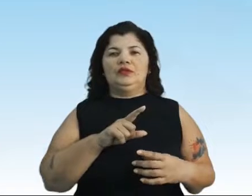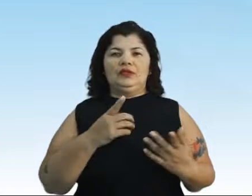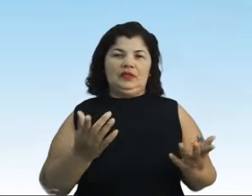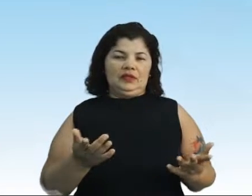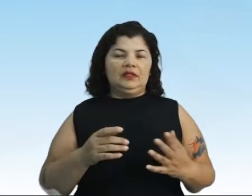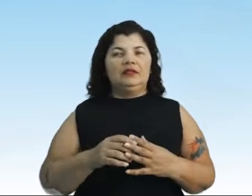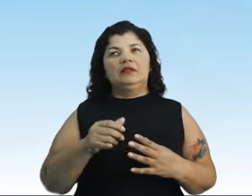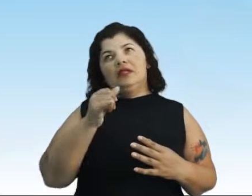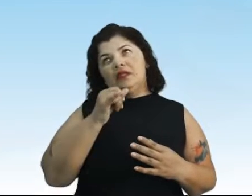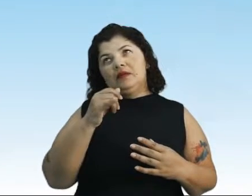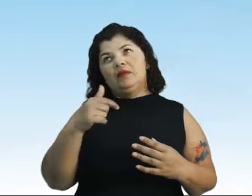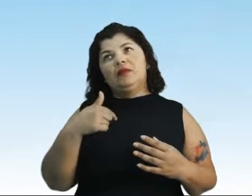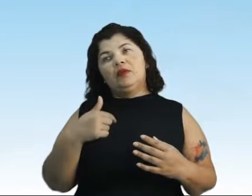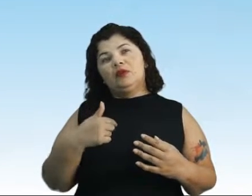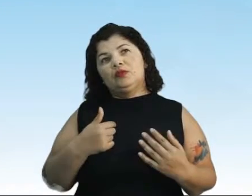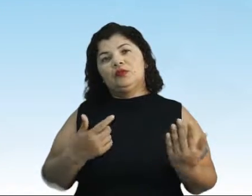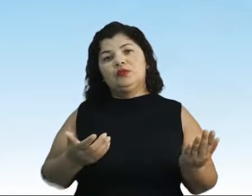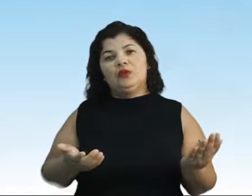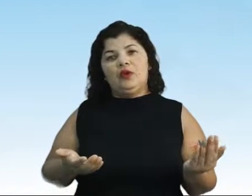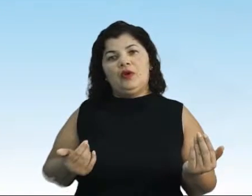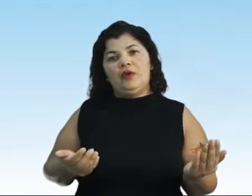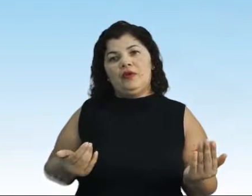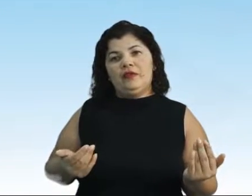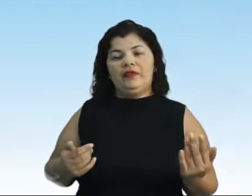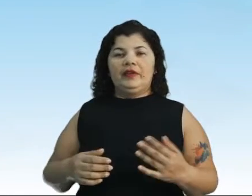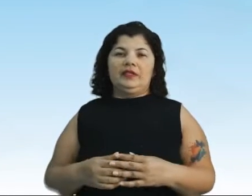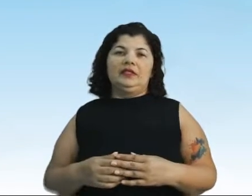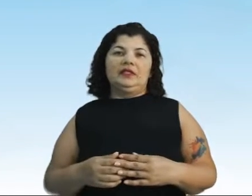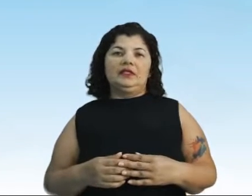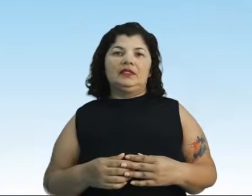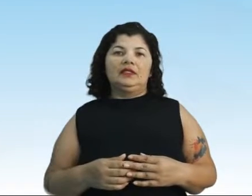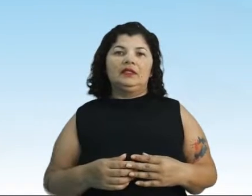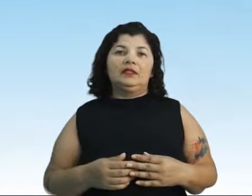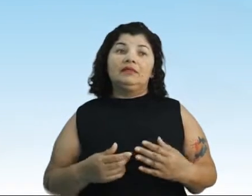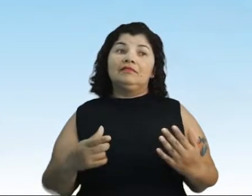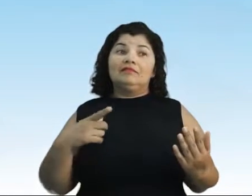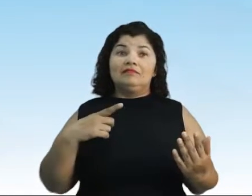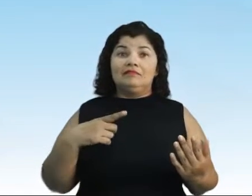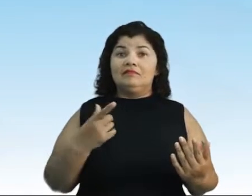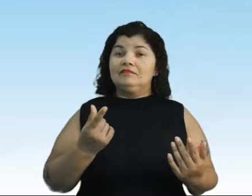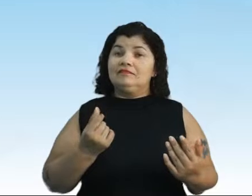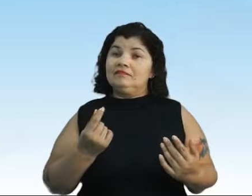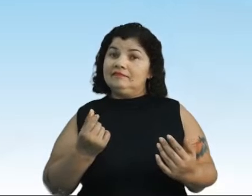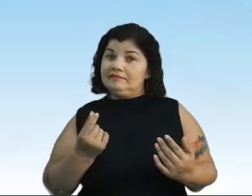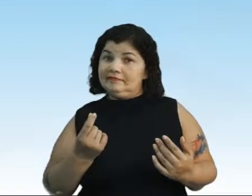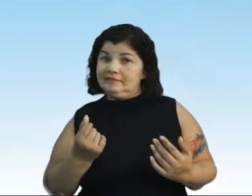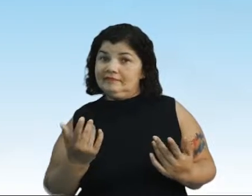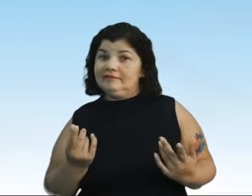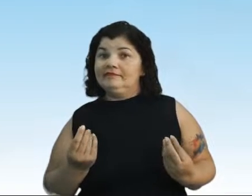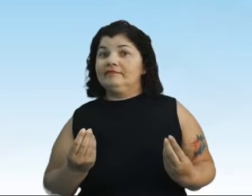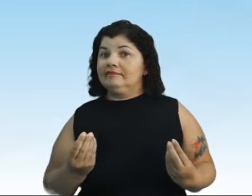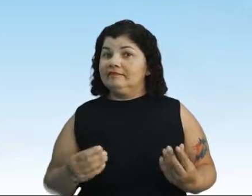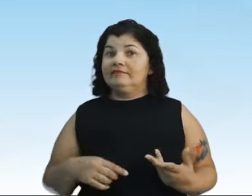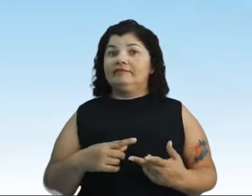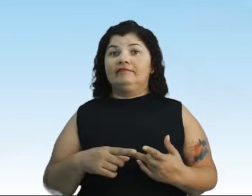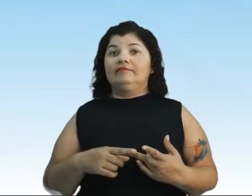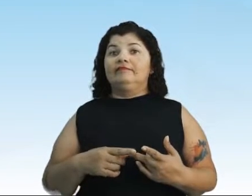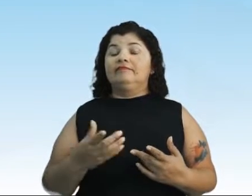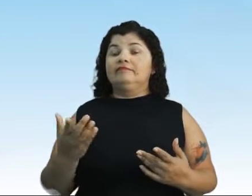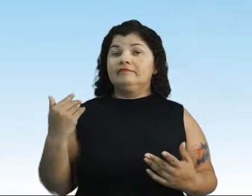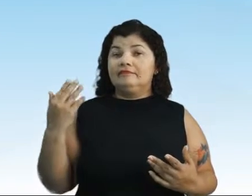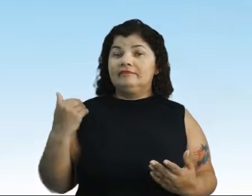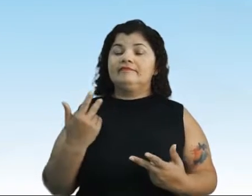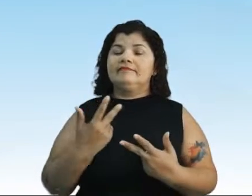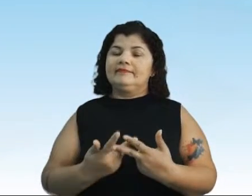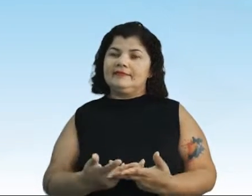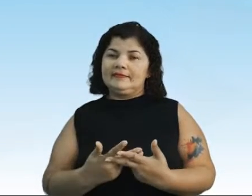quando eu era jovem, quando eu tinha muito dinheiro, quando eu tinha paciência. Então, tudo isso